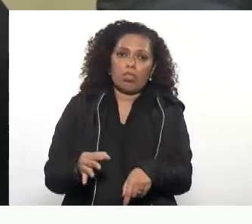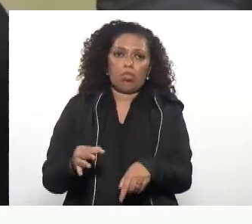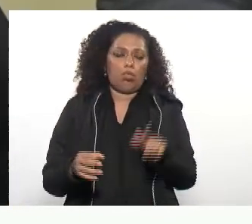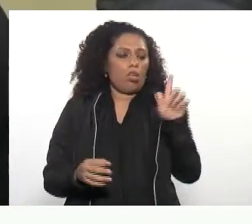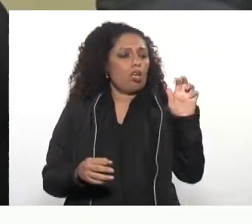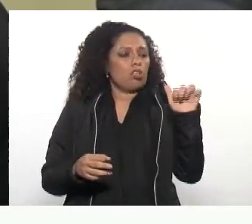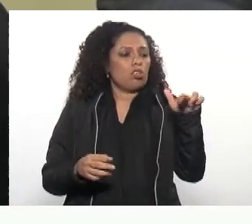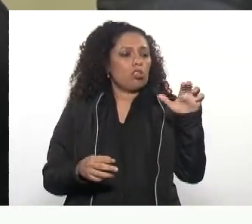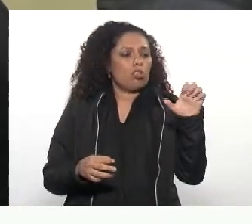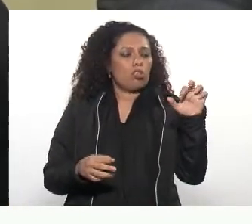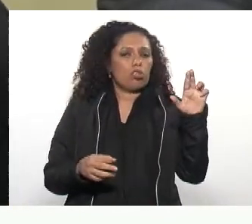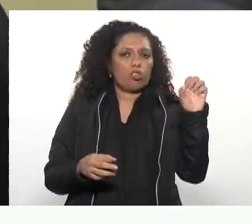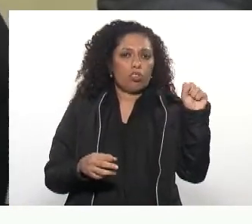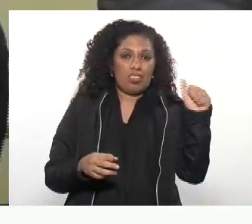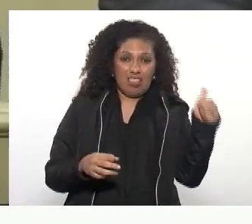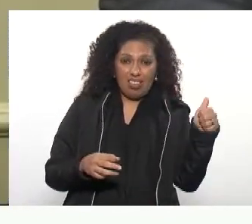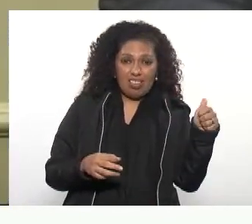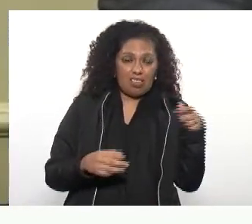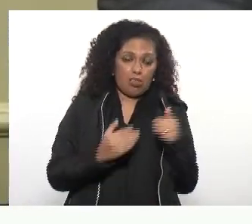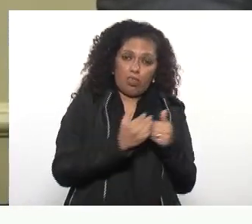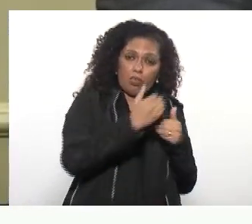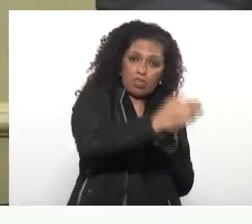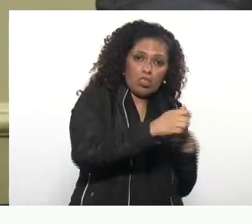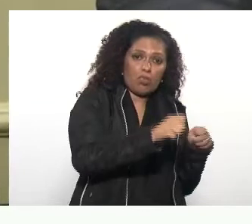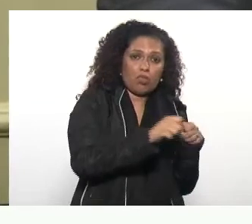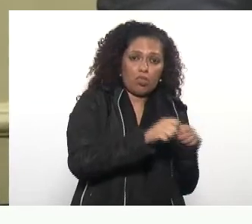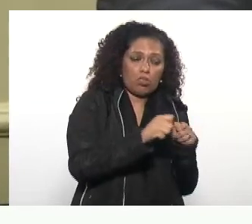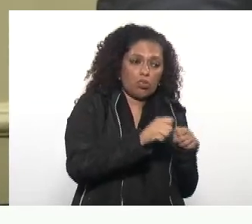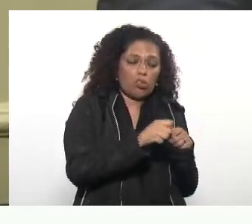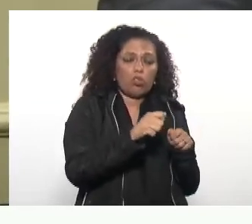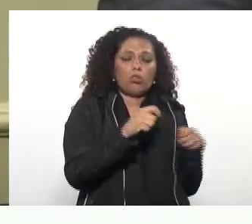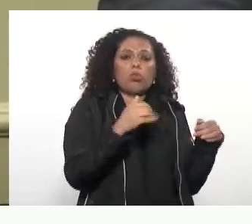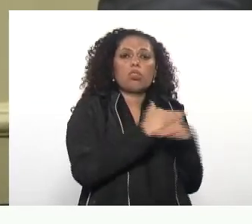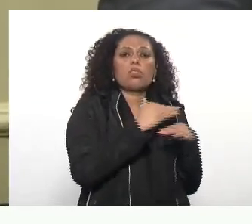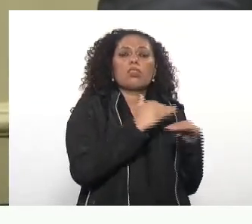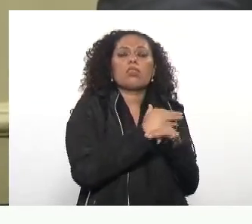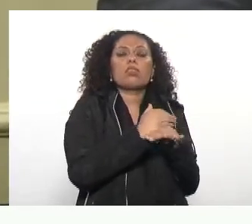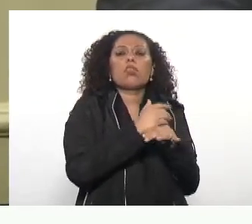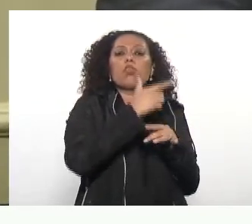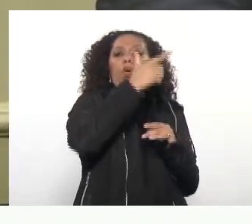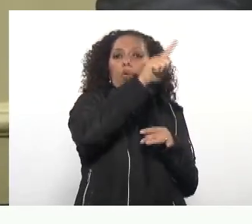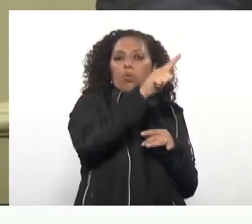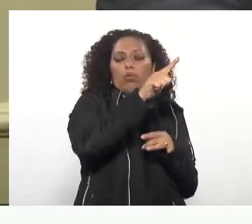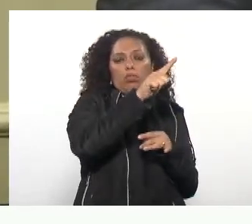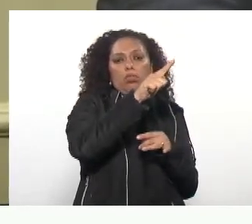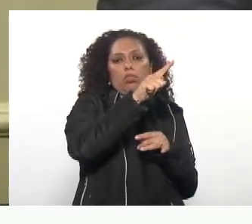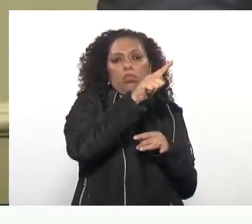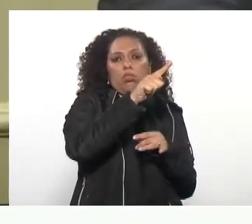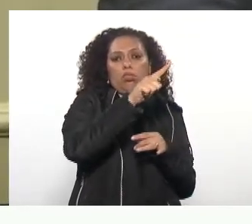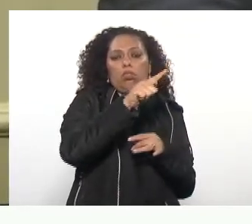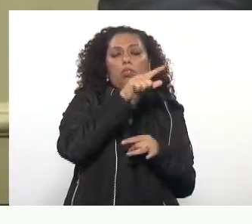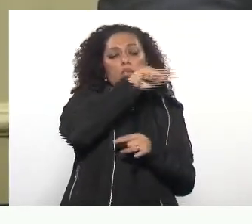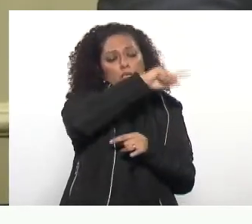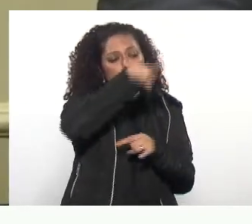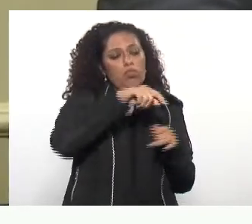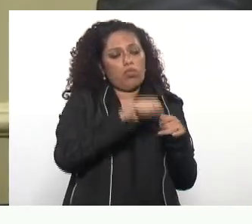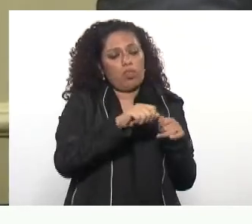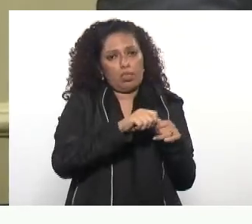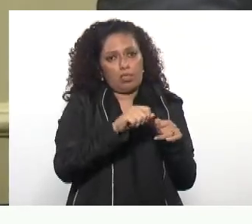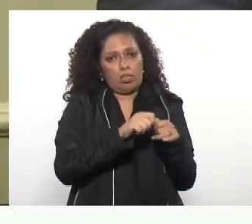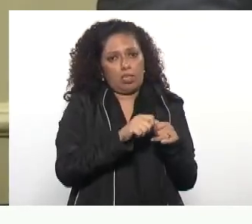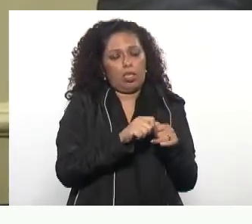a águas de Juturnaíba, que está sobre regulação da Genersa. E está sendo feito de